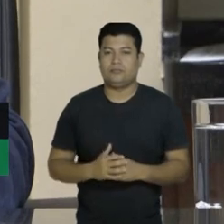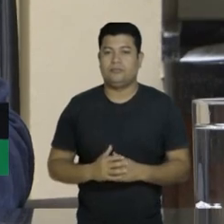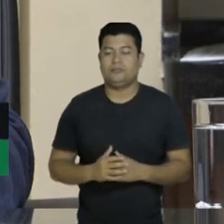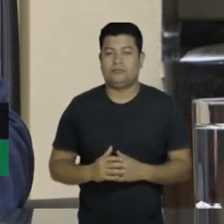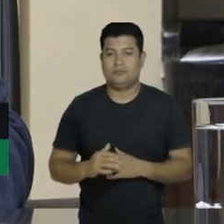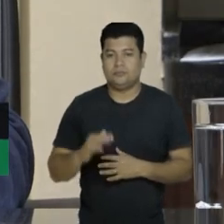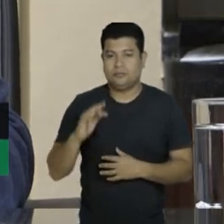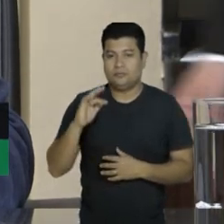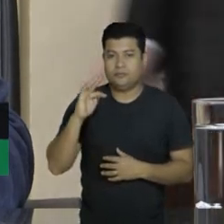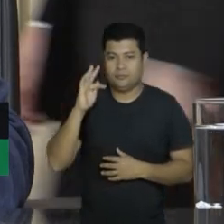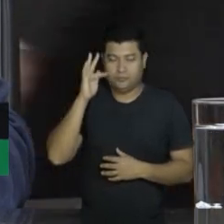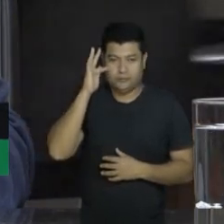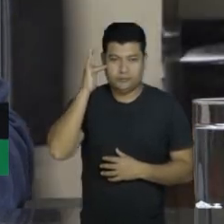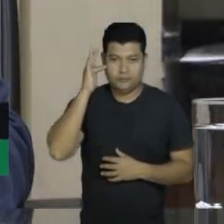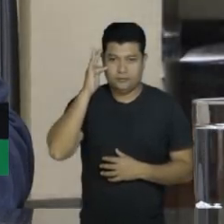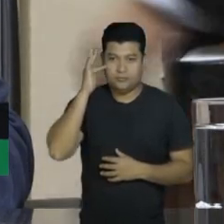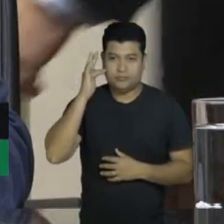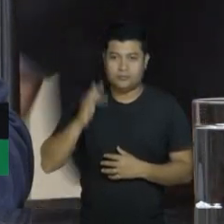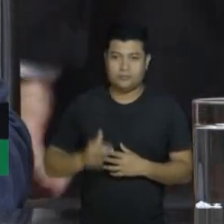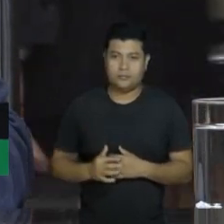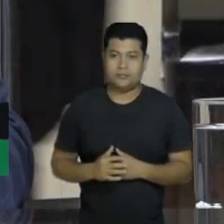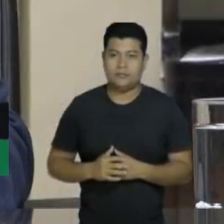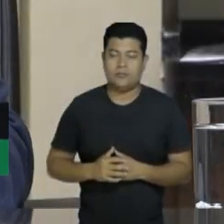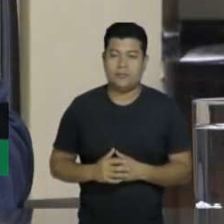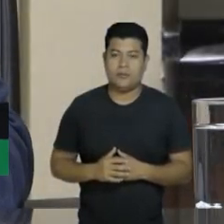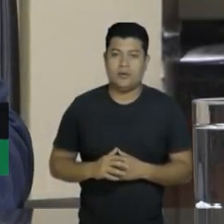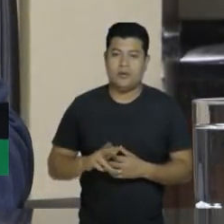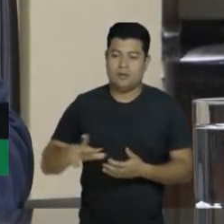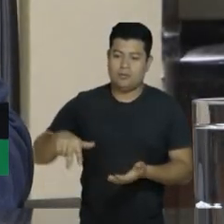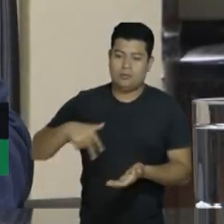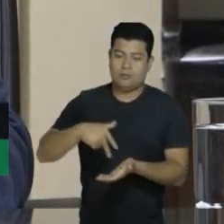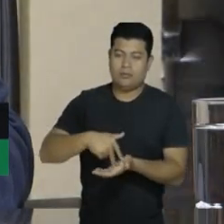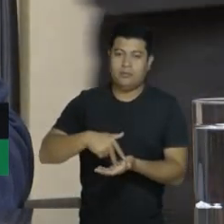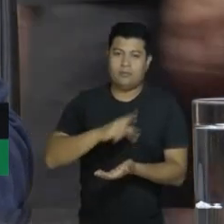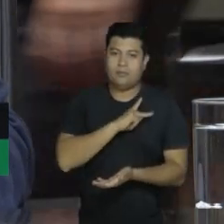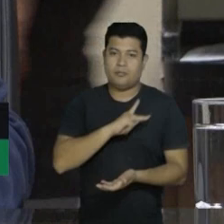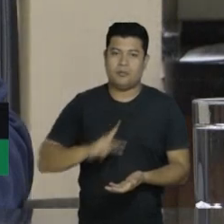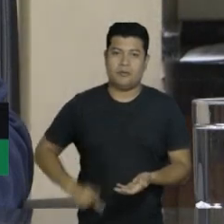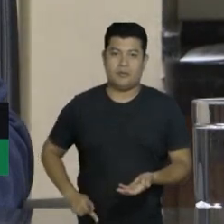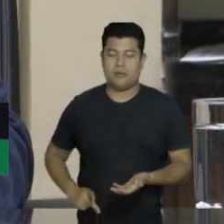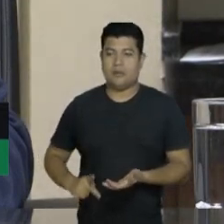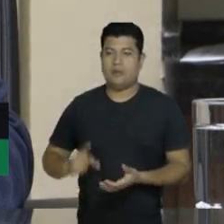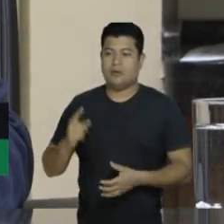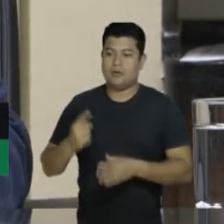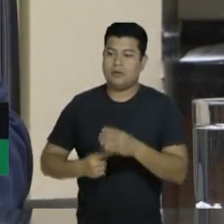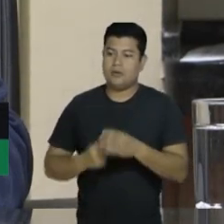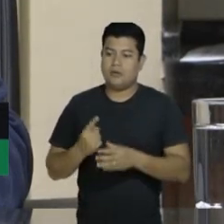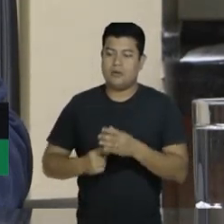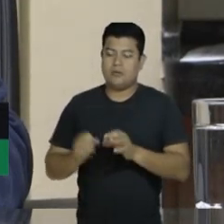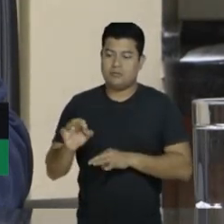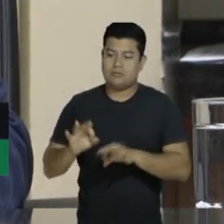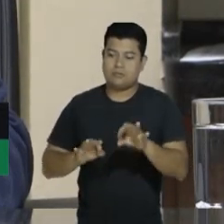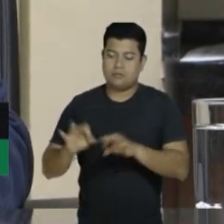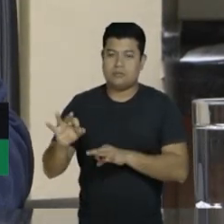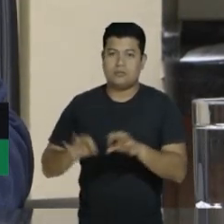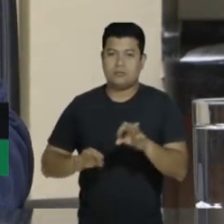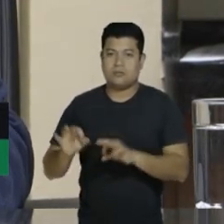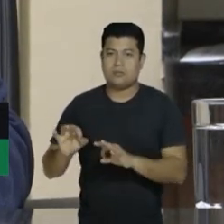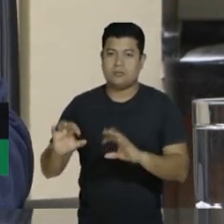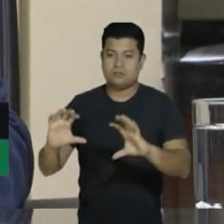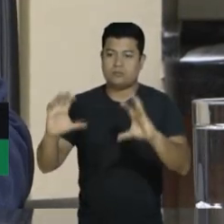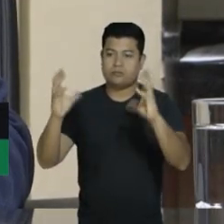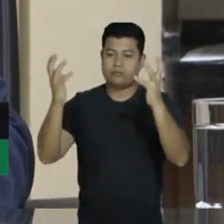Kreiner para manifestação do presidente da comissão organizadora do